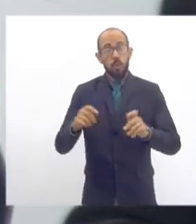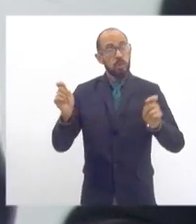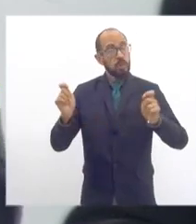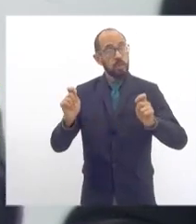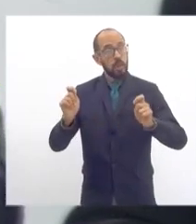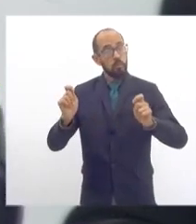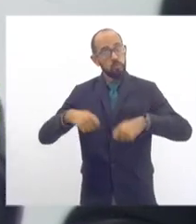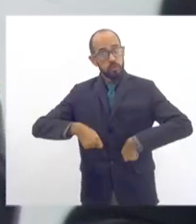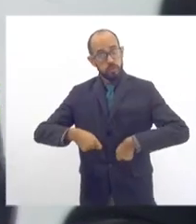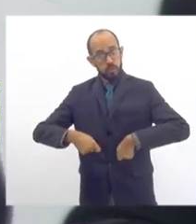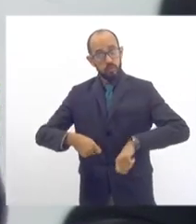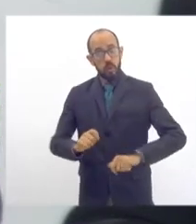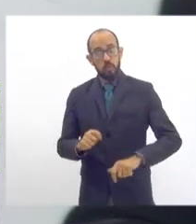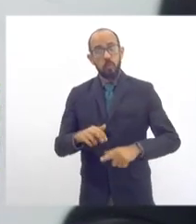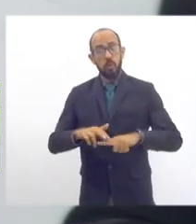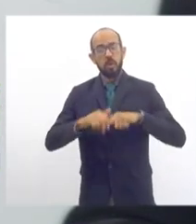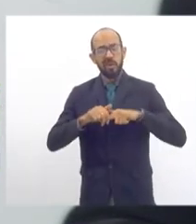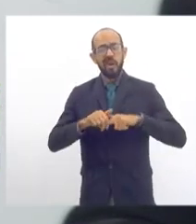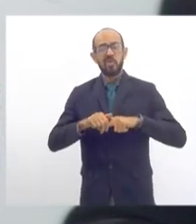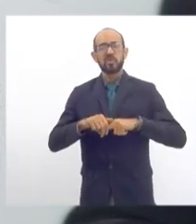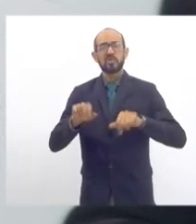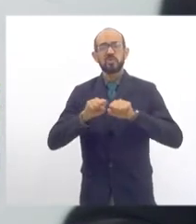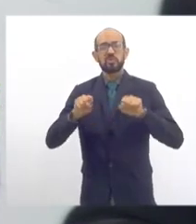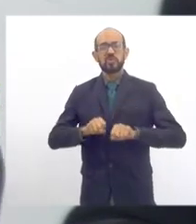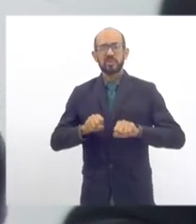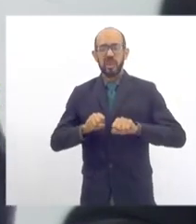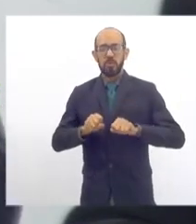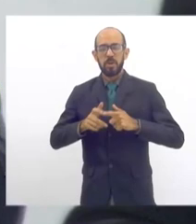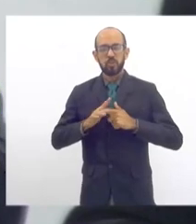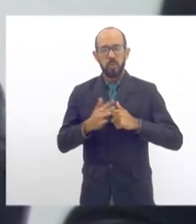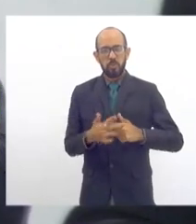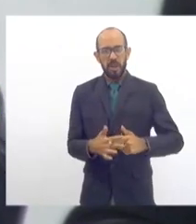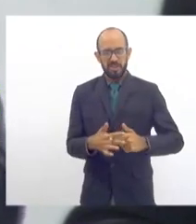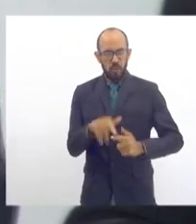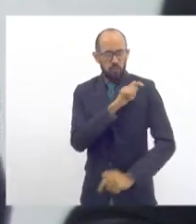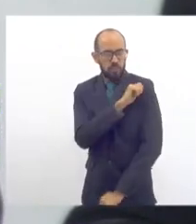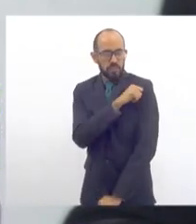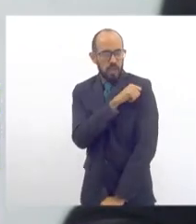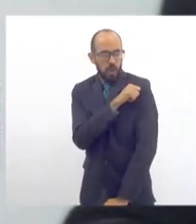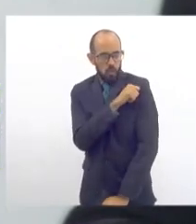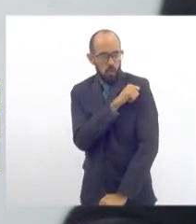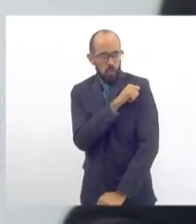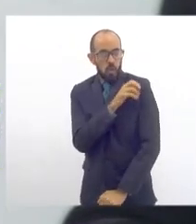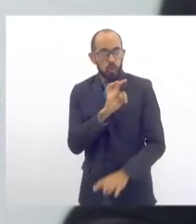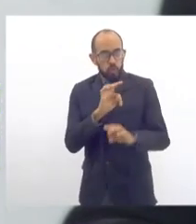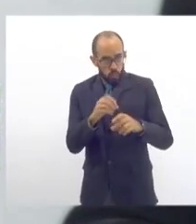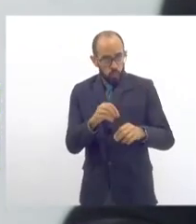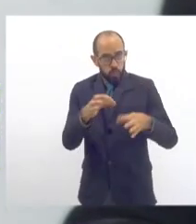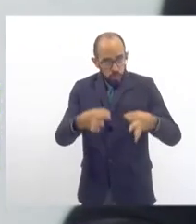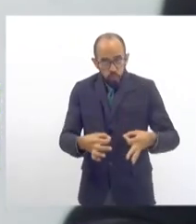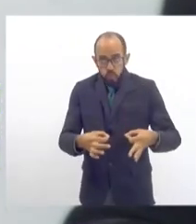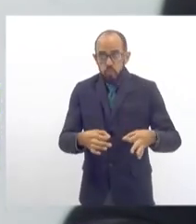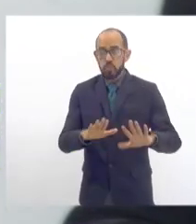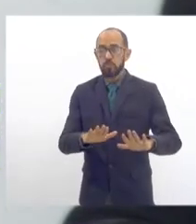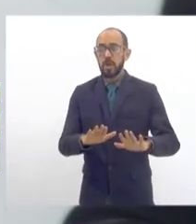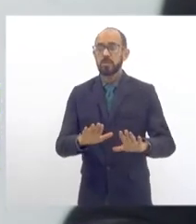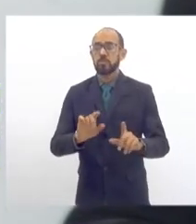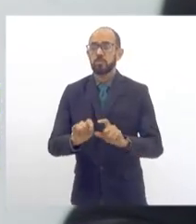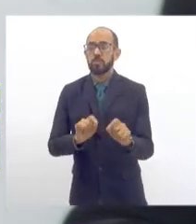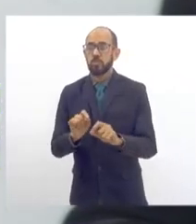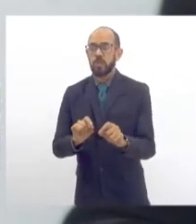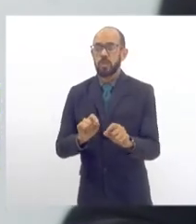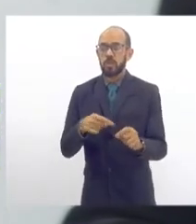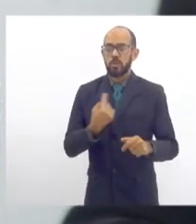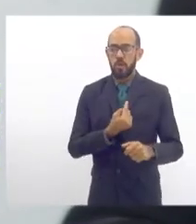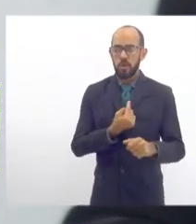hoje atravessa o regime de recuperação fiscal. Tudo é justo, tudo é viável, tudo é legal. Agora, a gente